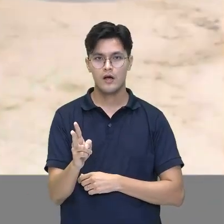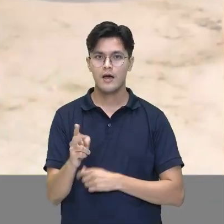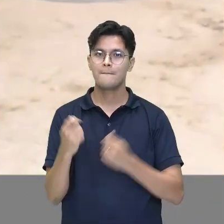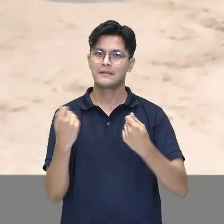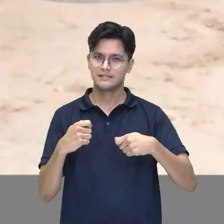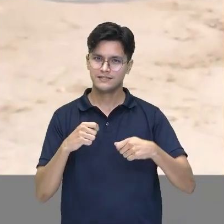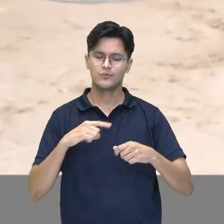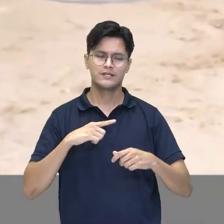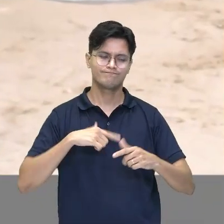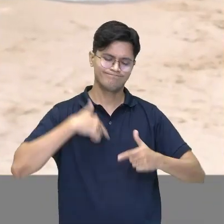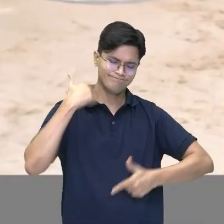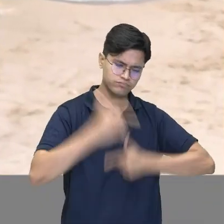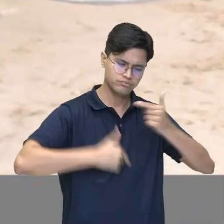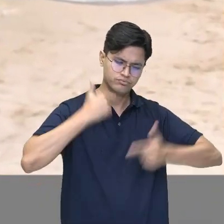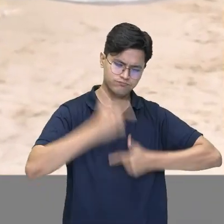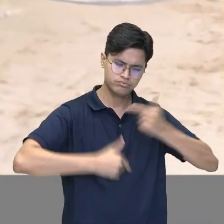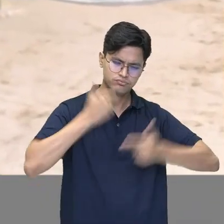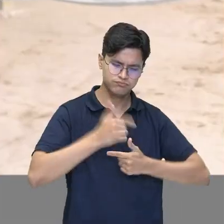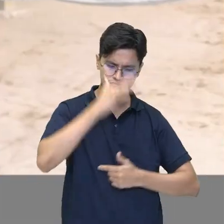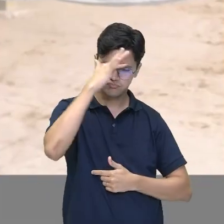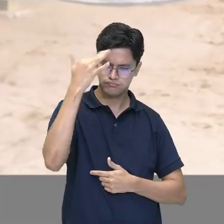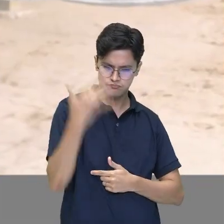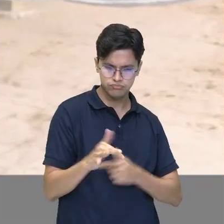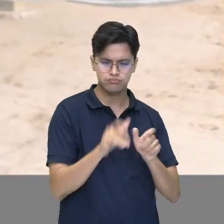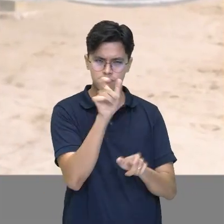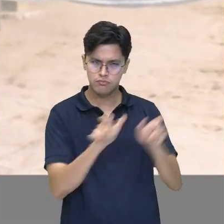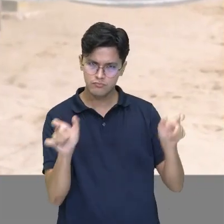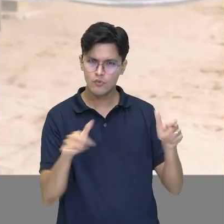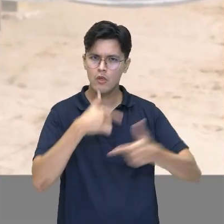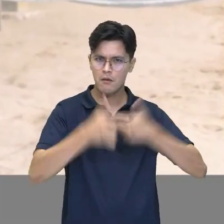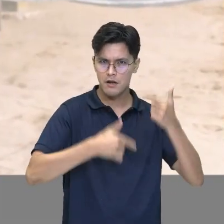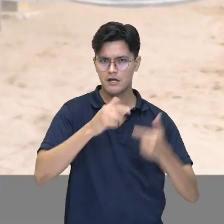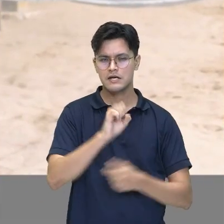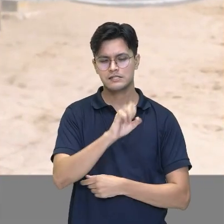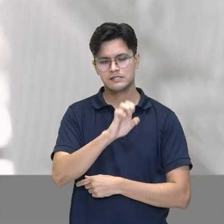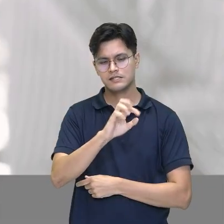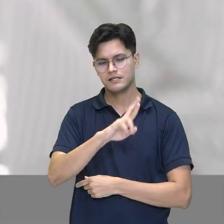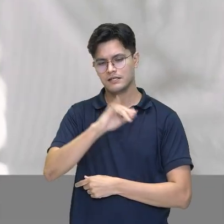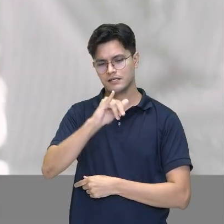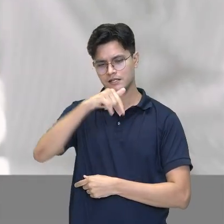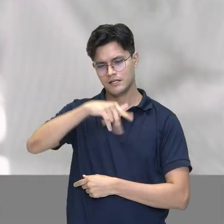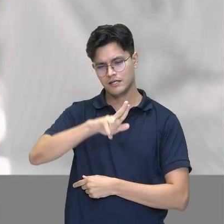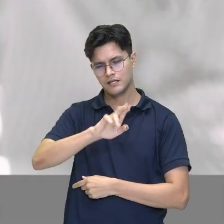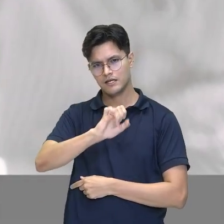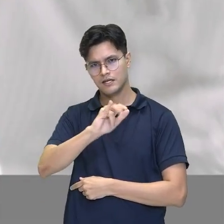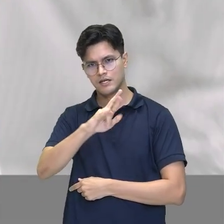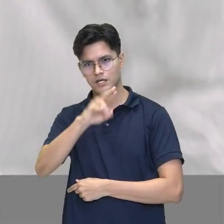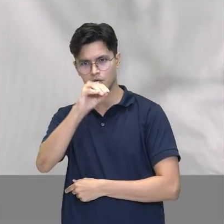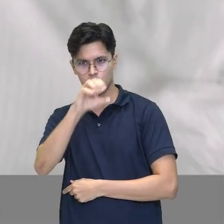que viviam em difíceis condições dentro dos seringais.